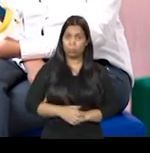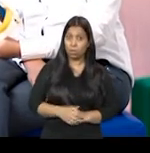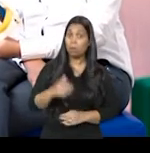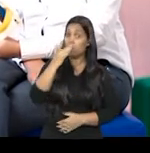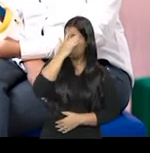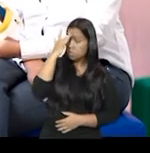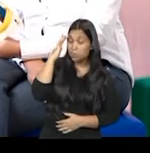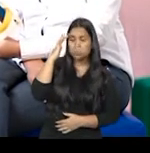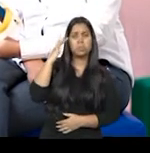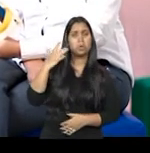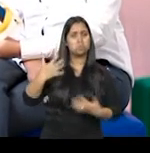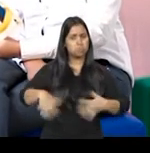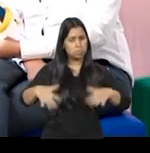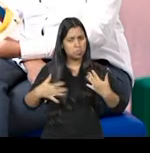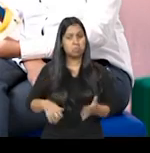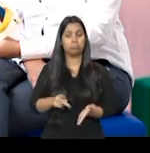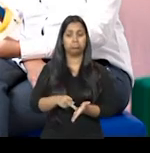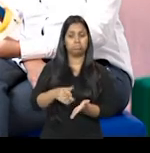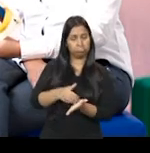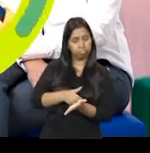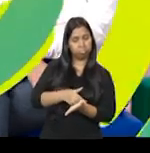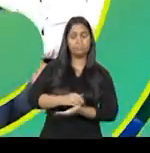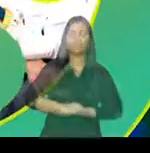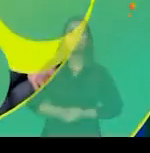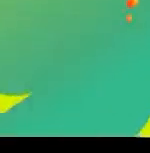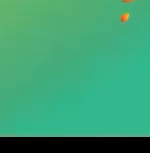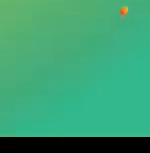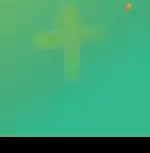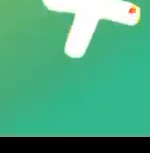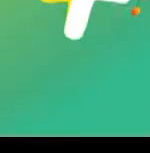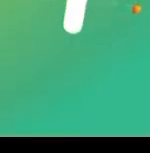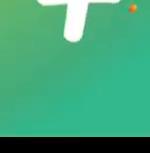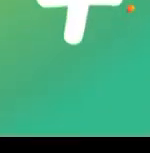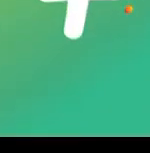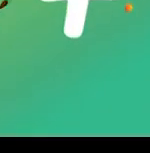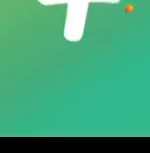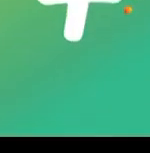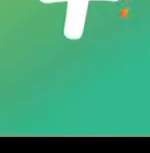uma pessoa extremamente misteriosa.